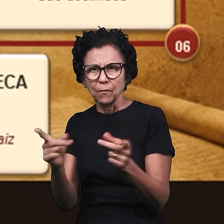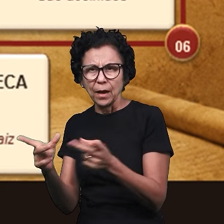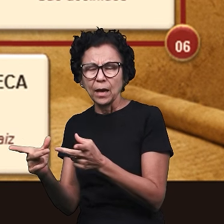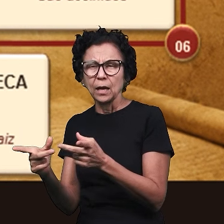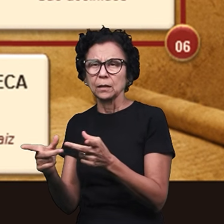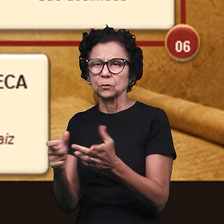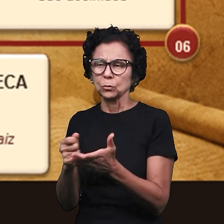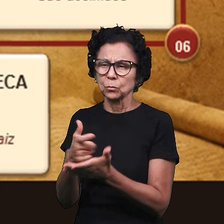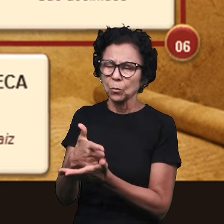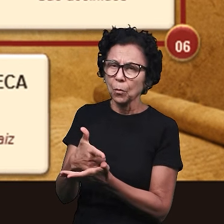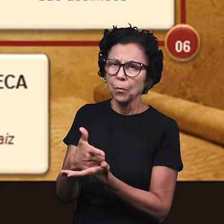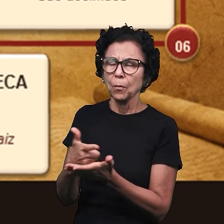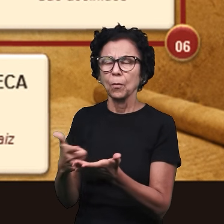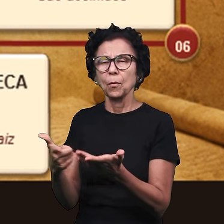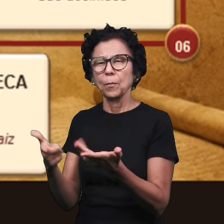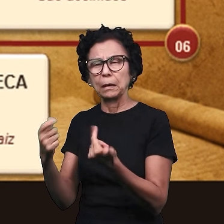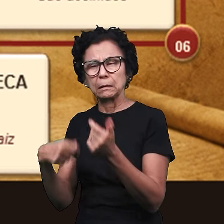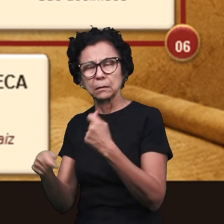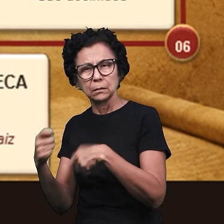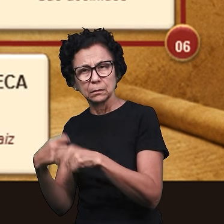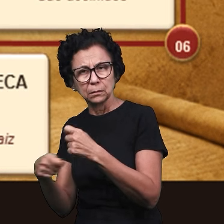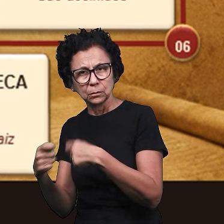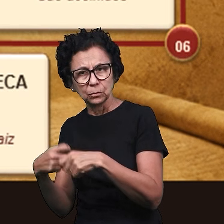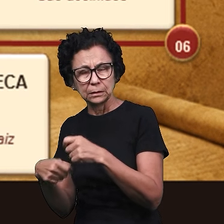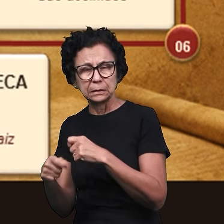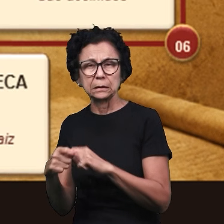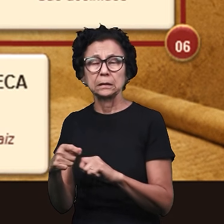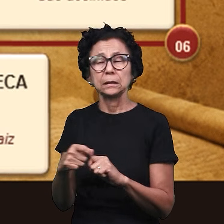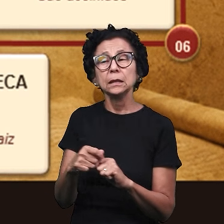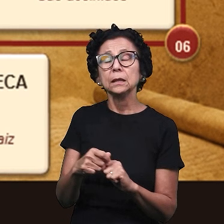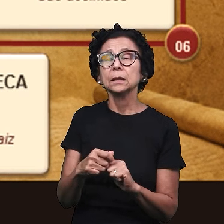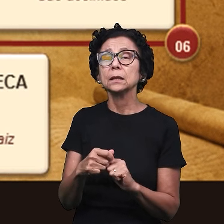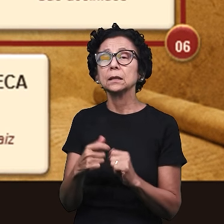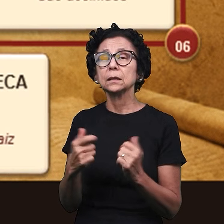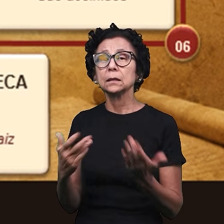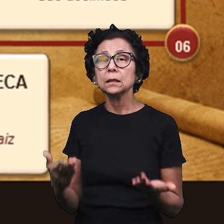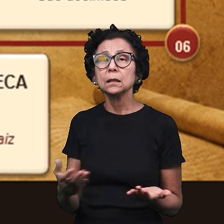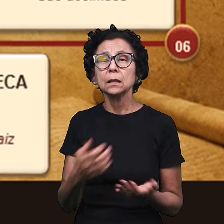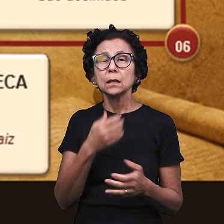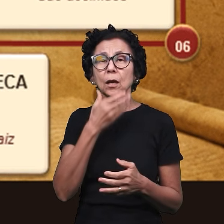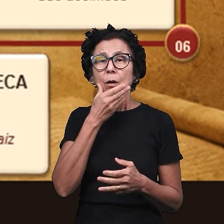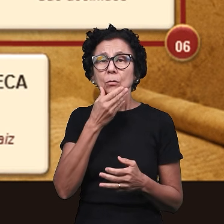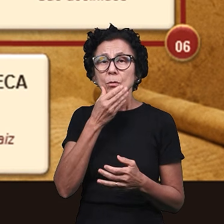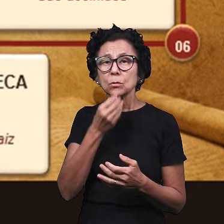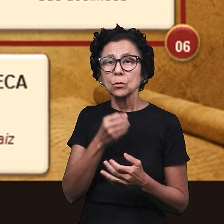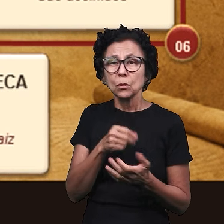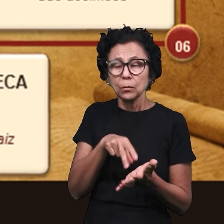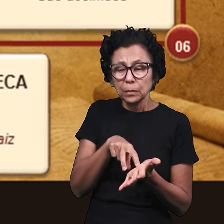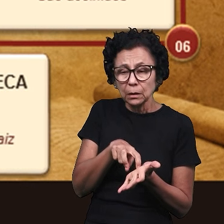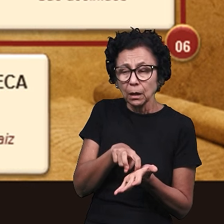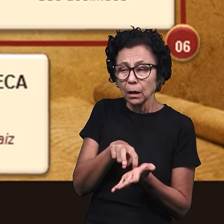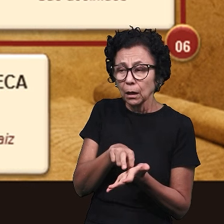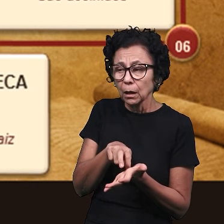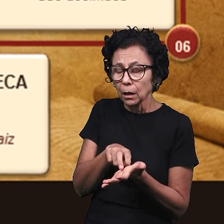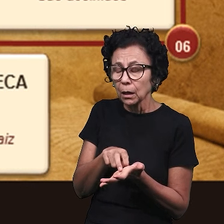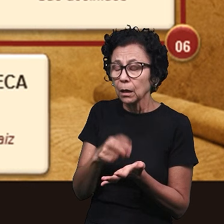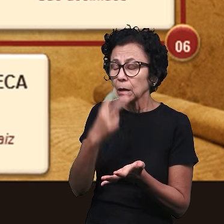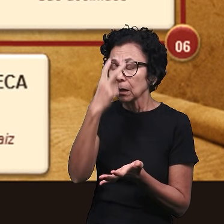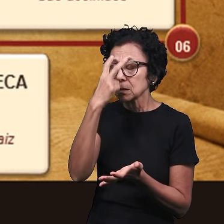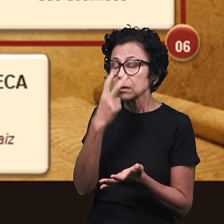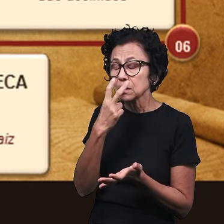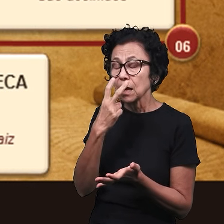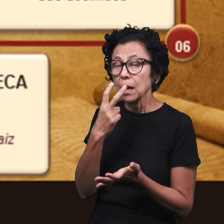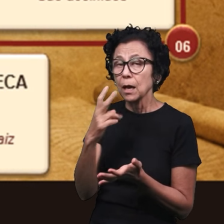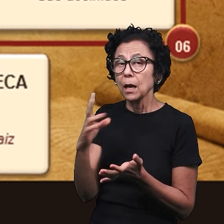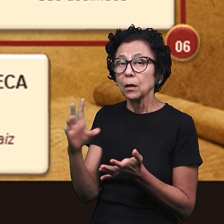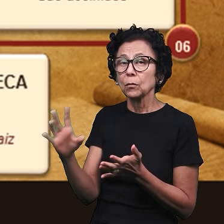comerciantes, aqueles que estavam negociando, a Bíblia diz que os coxos, aleijados, cegos, eles se aproximam